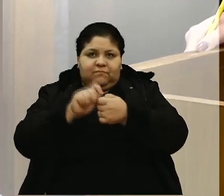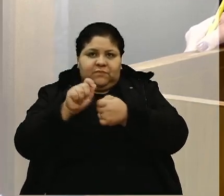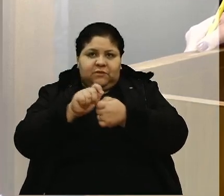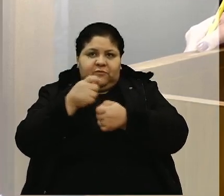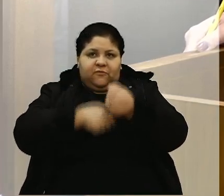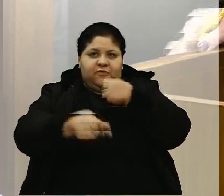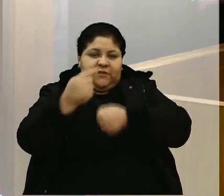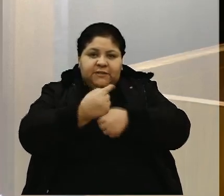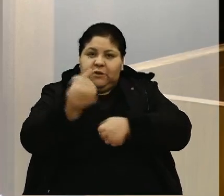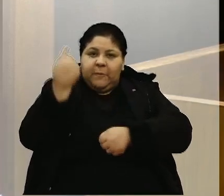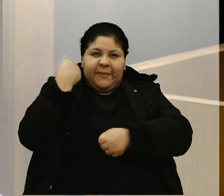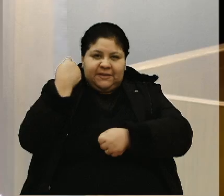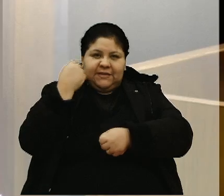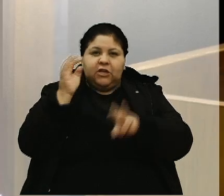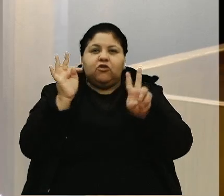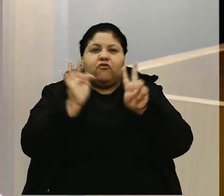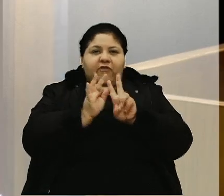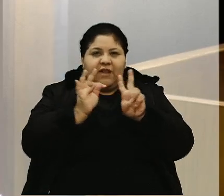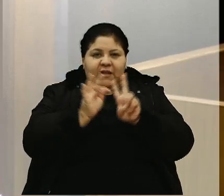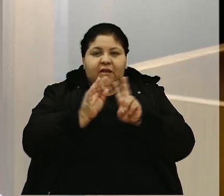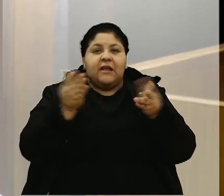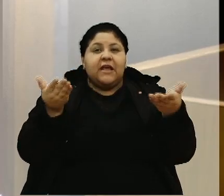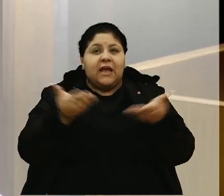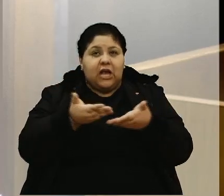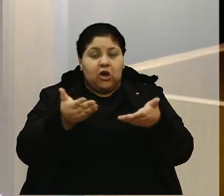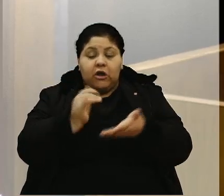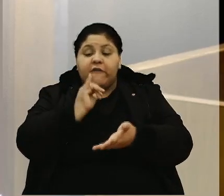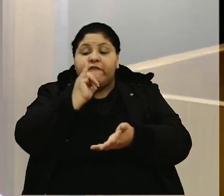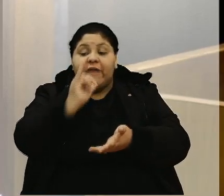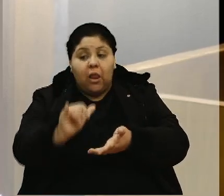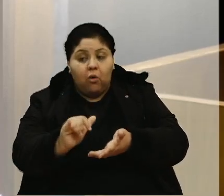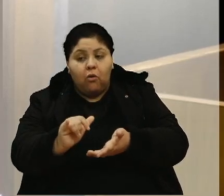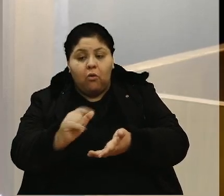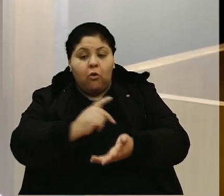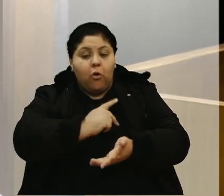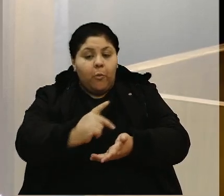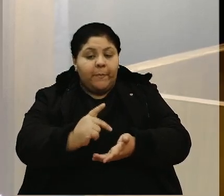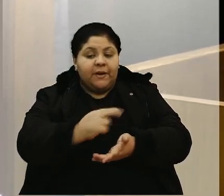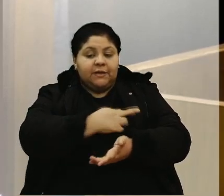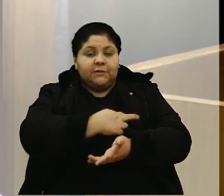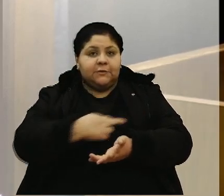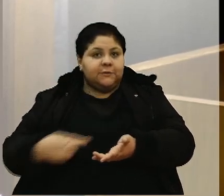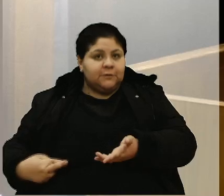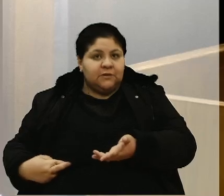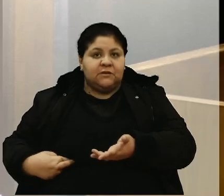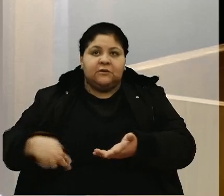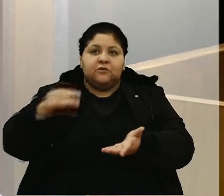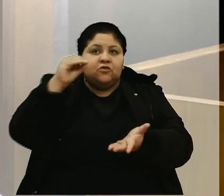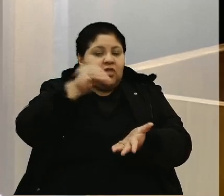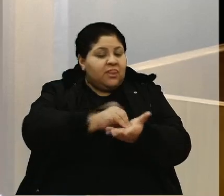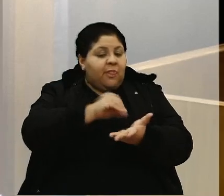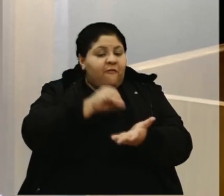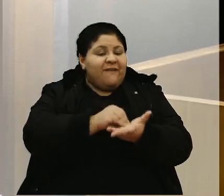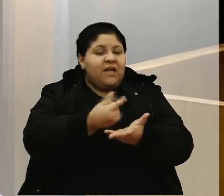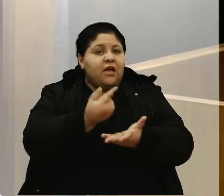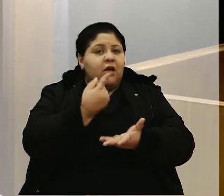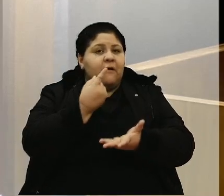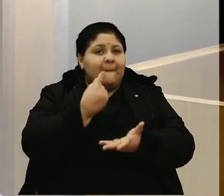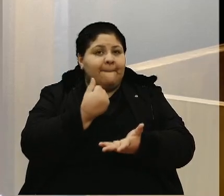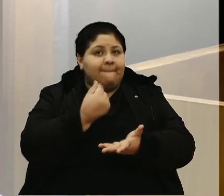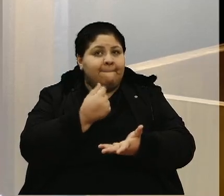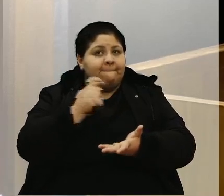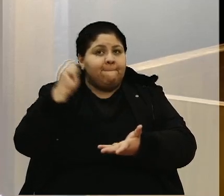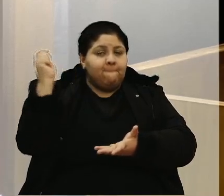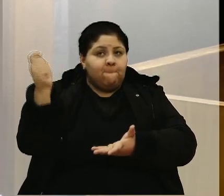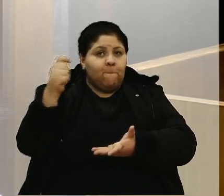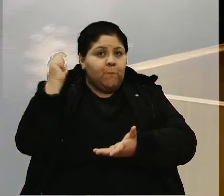Vale do Taquari, e afirmou categoricamente: não faltará recursos para o Rio Grande